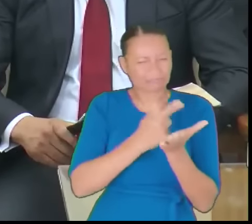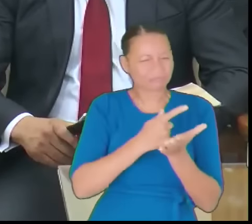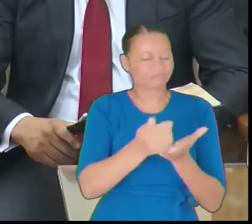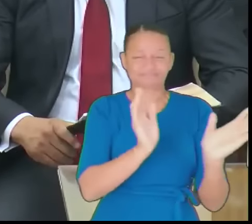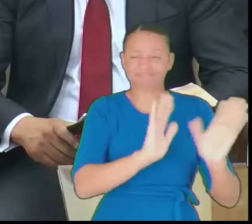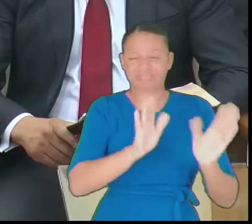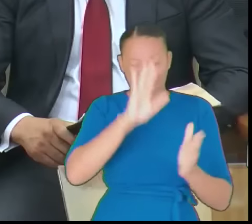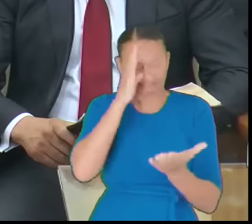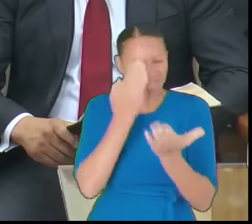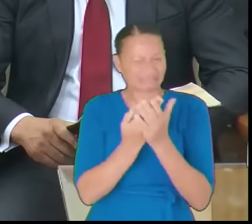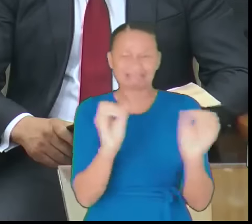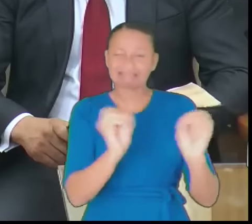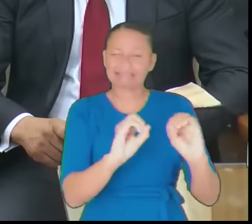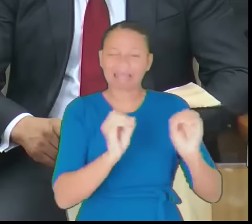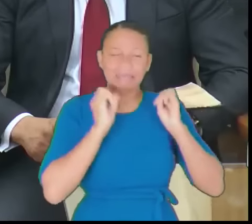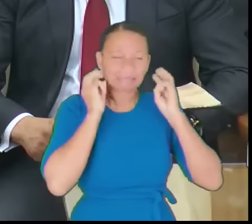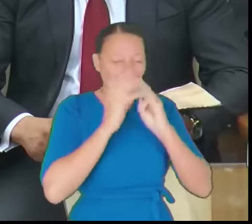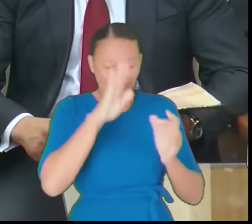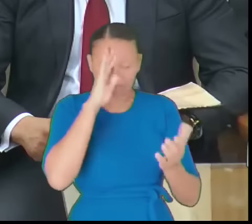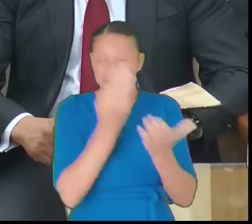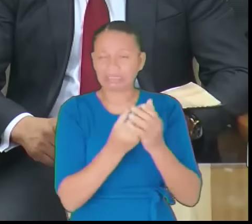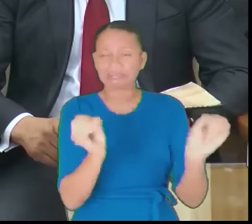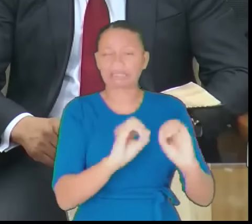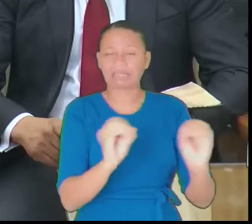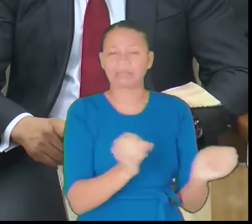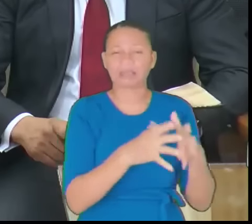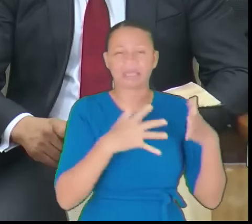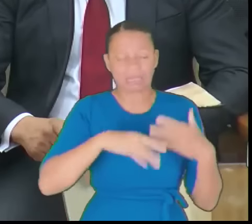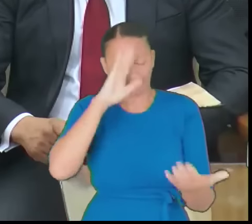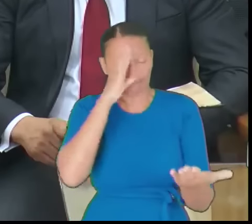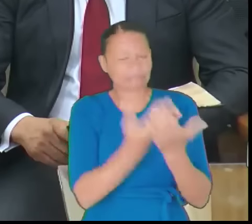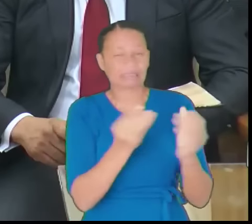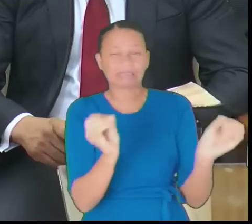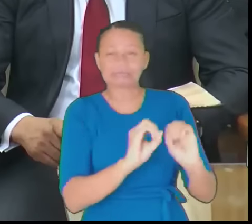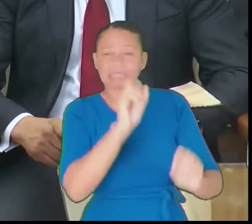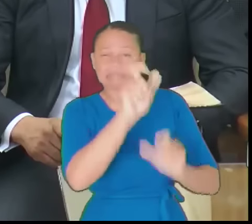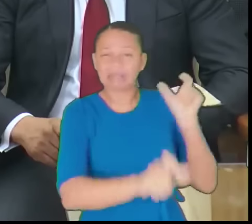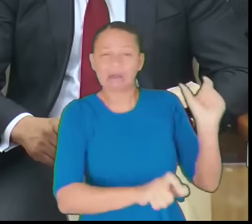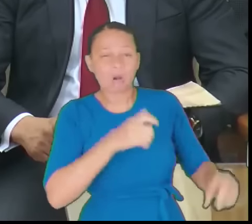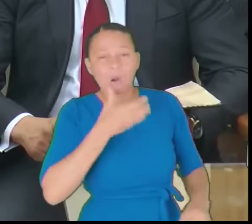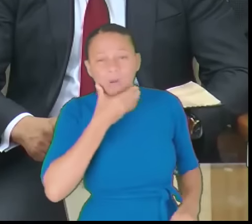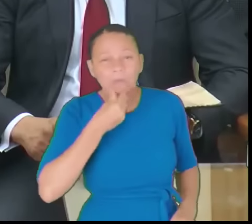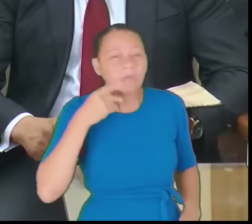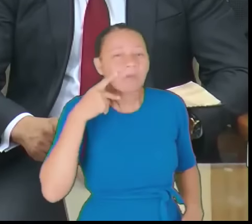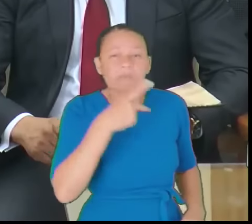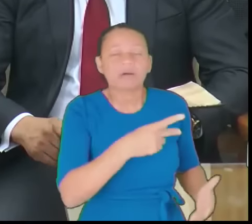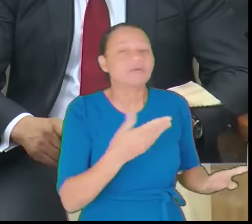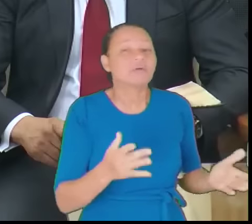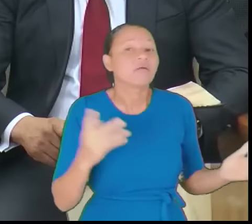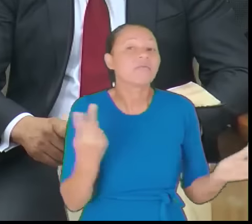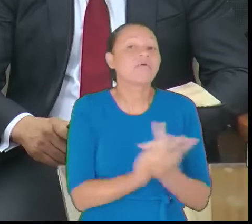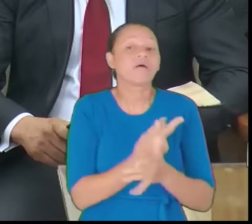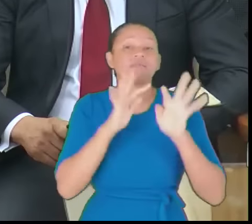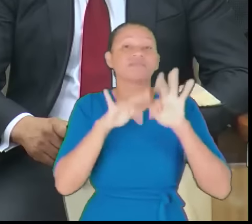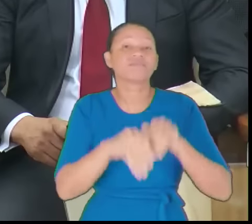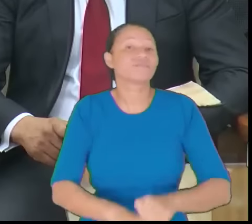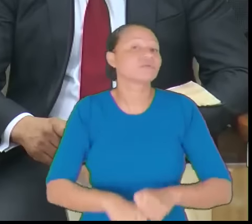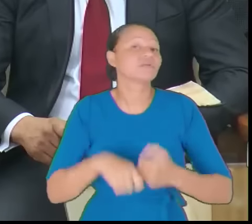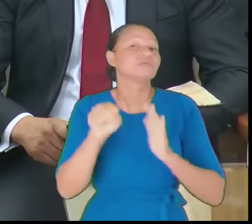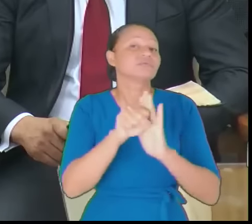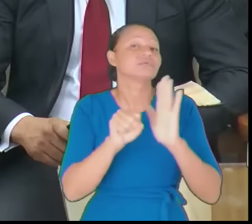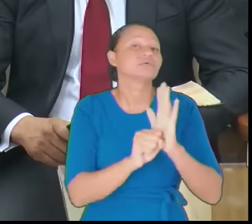de Moisés, desacreditando dos milagres, desacreditando dos profetas. E o que foi que aconteceu? Quando foi no final do século 20